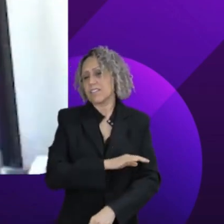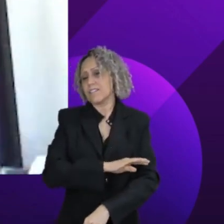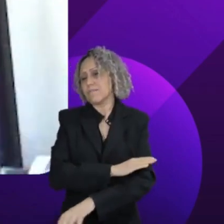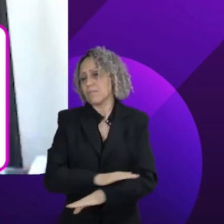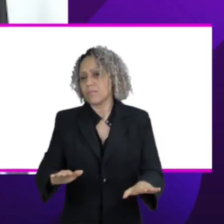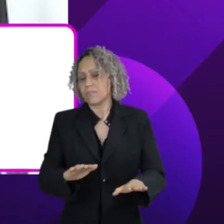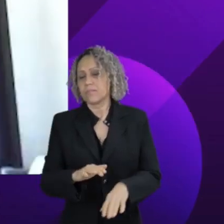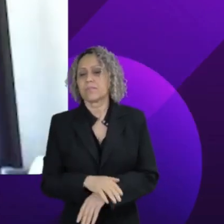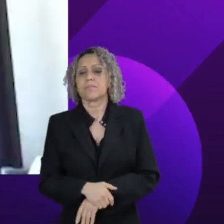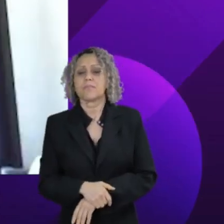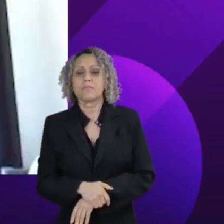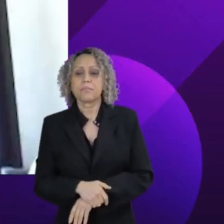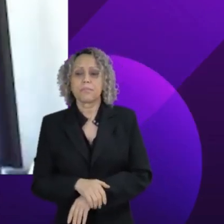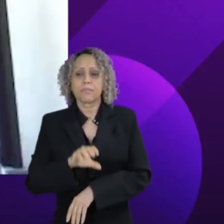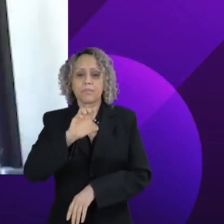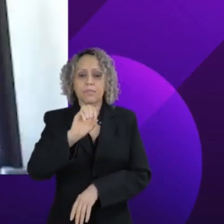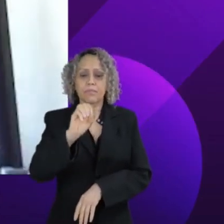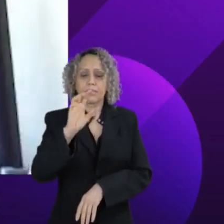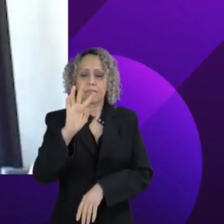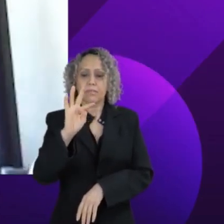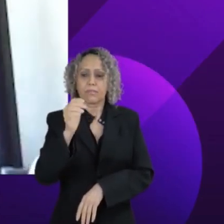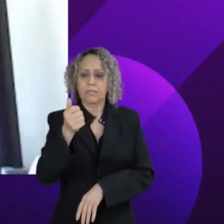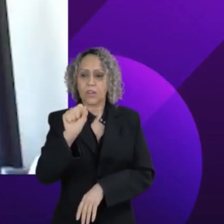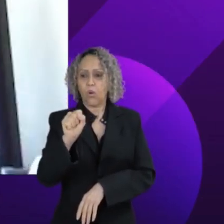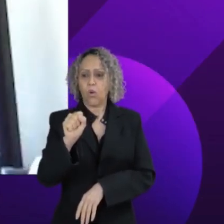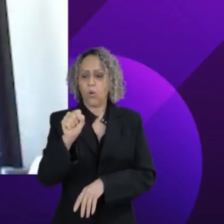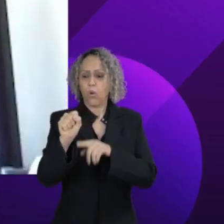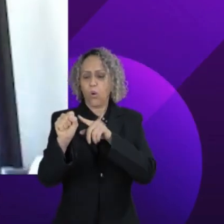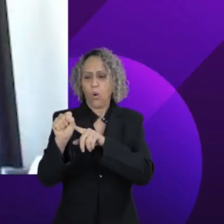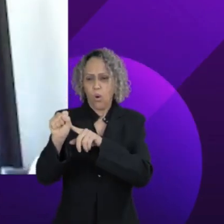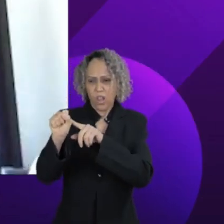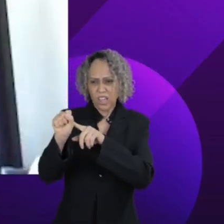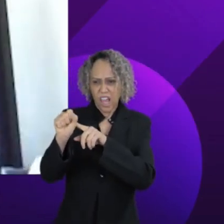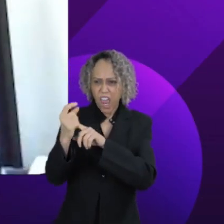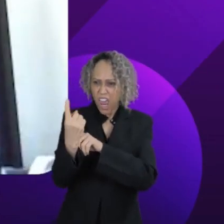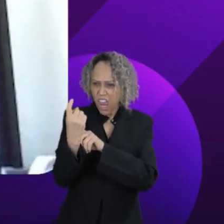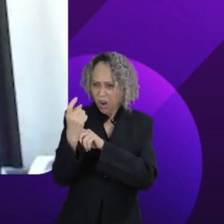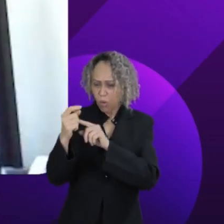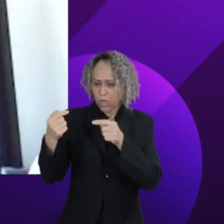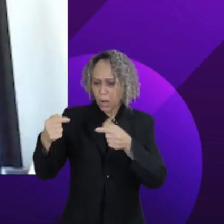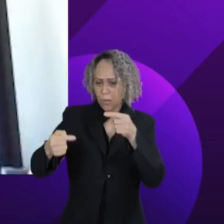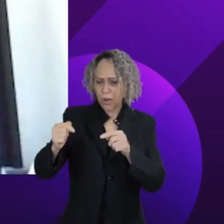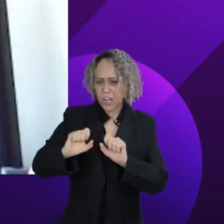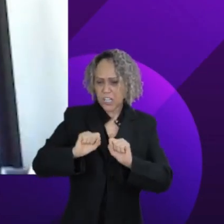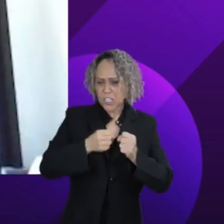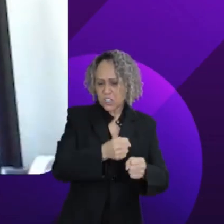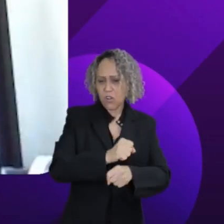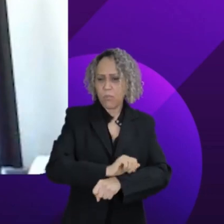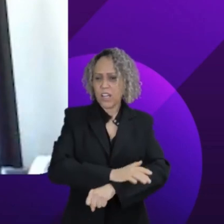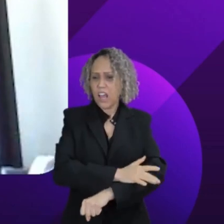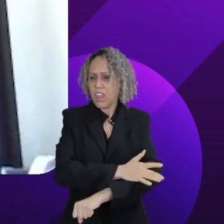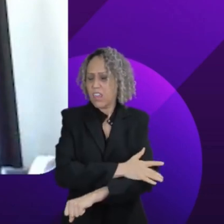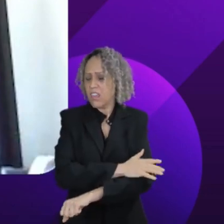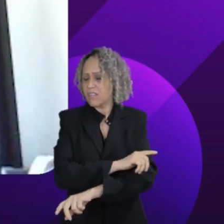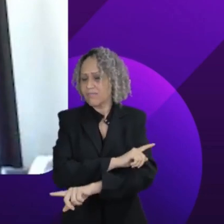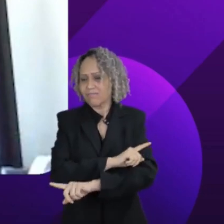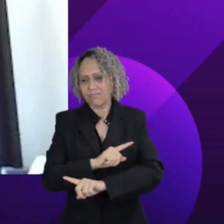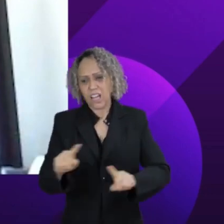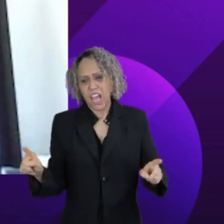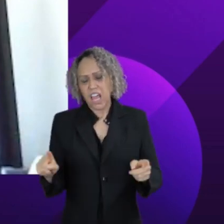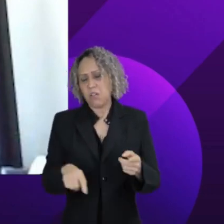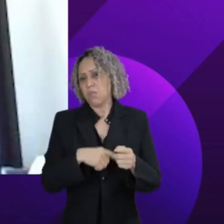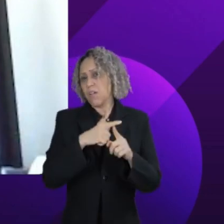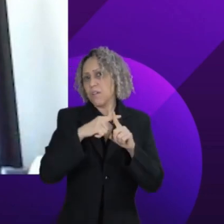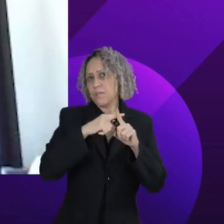para isso. As cotas não são a única política de combate ao racismo, a única política